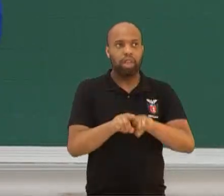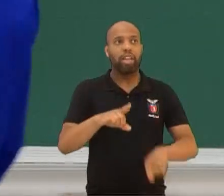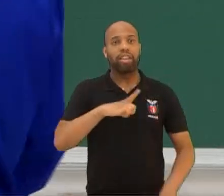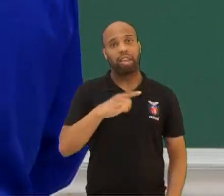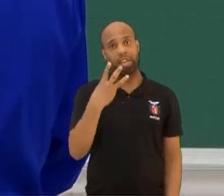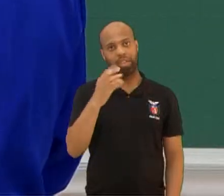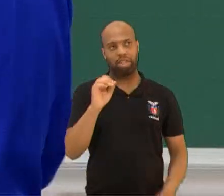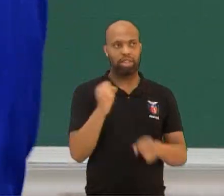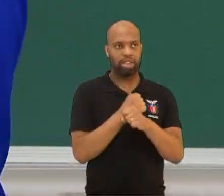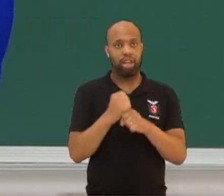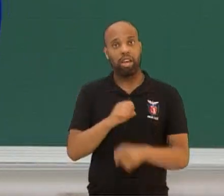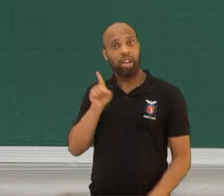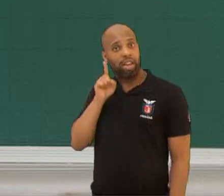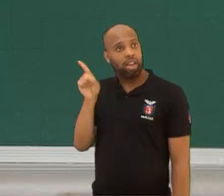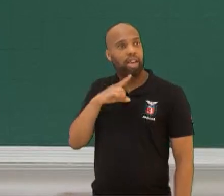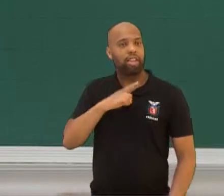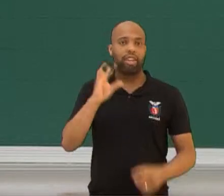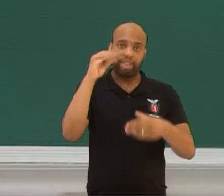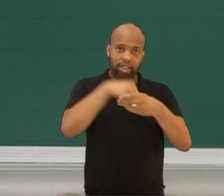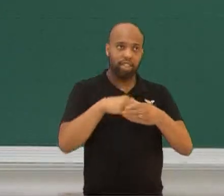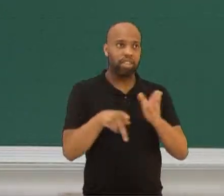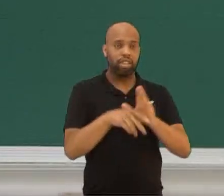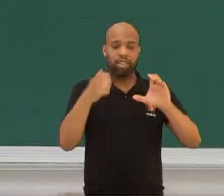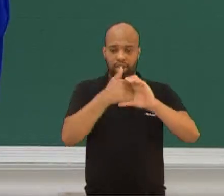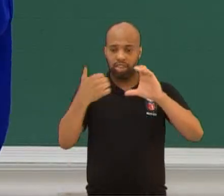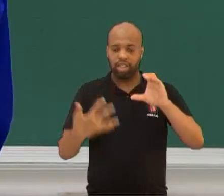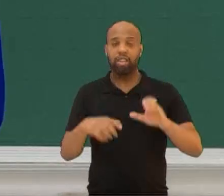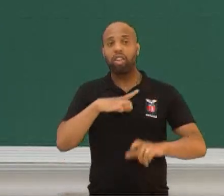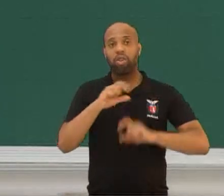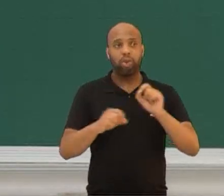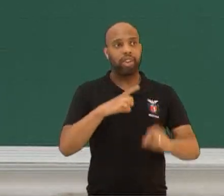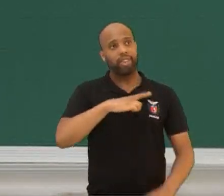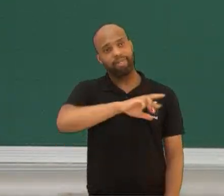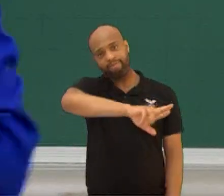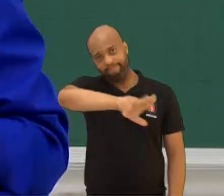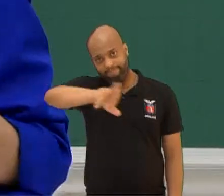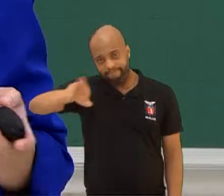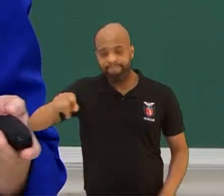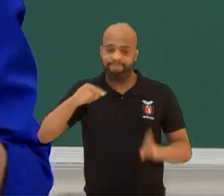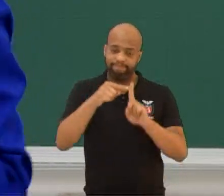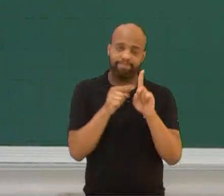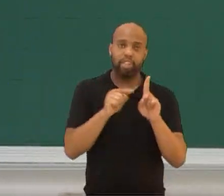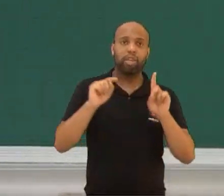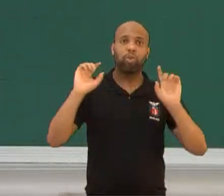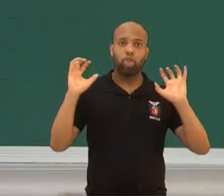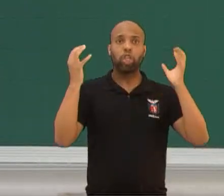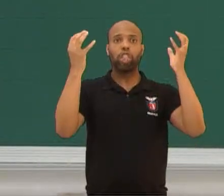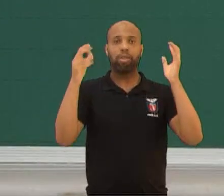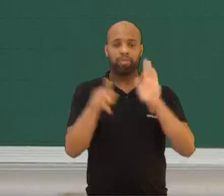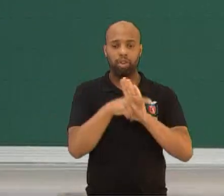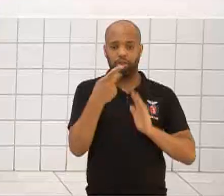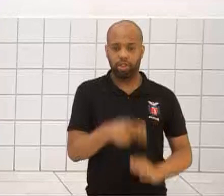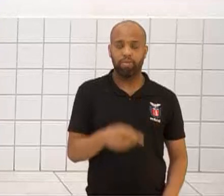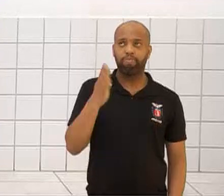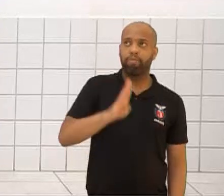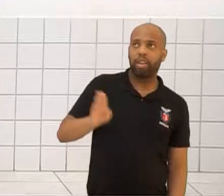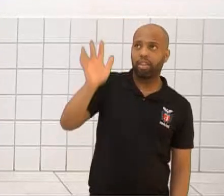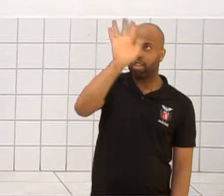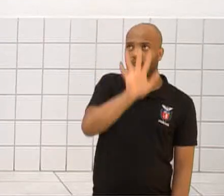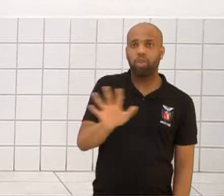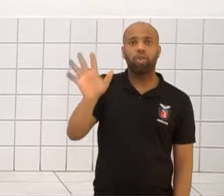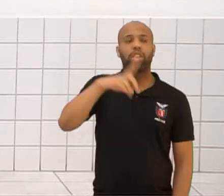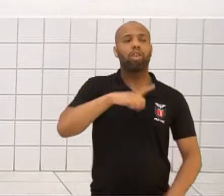anos. Essa é a classificação. Dentro dessas características, nós vemos várias tipologias climáticas pelo Brasil, em que nós vamos